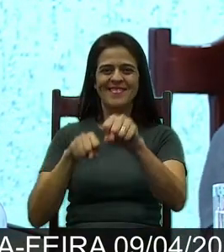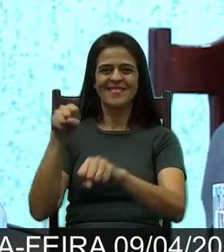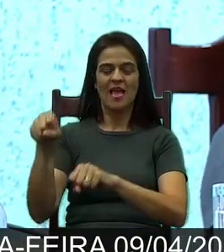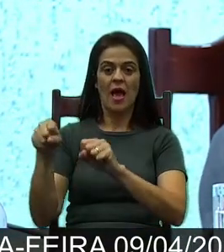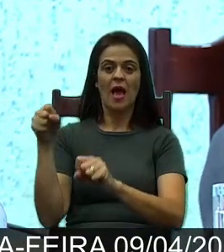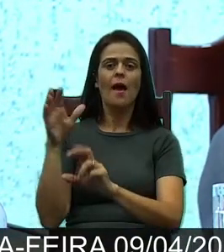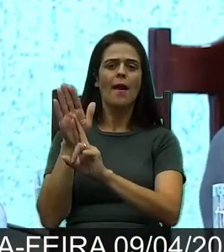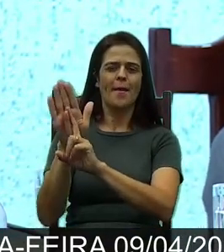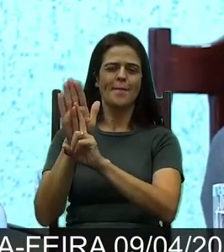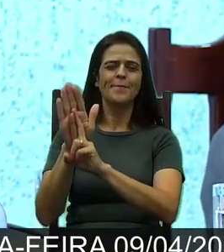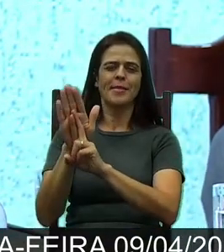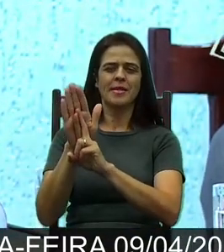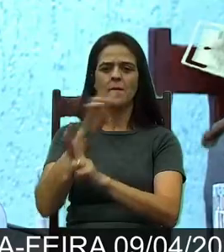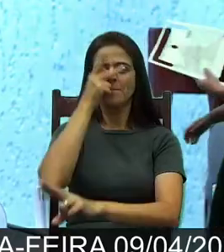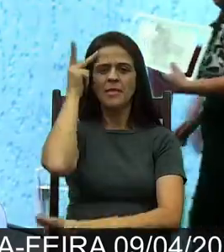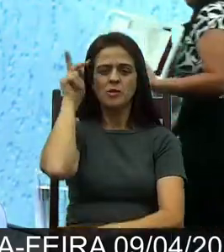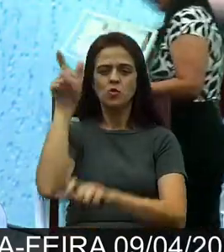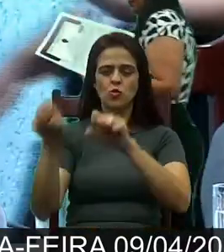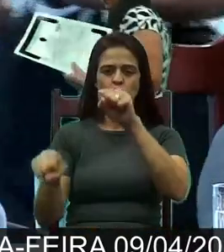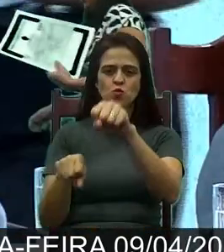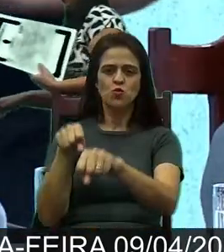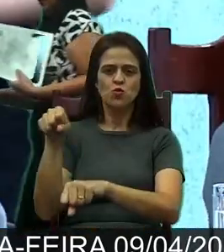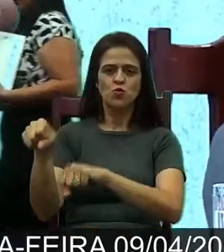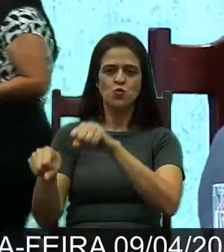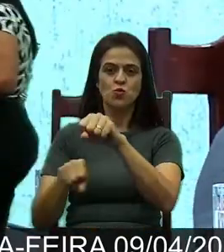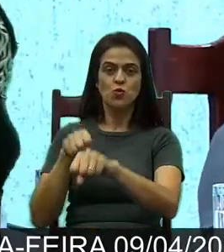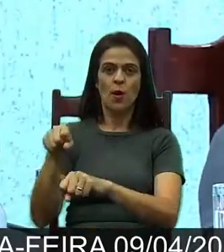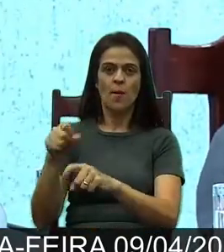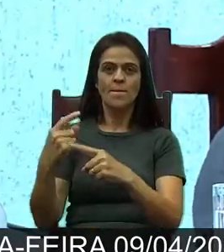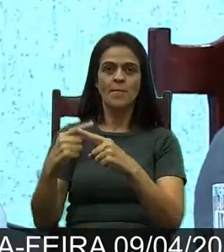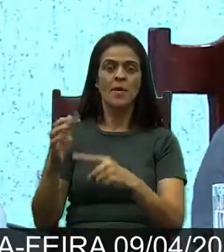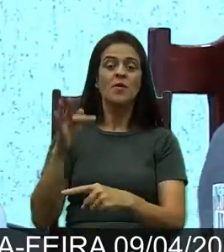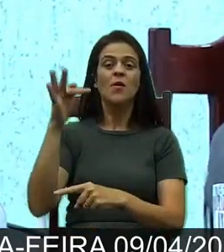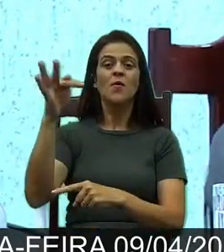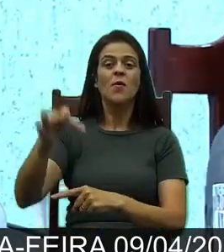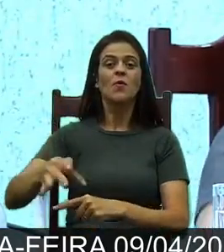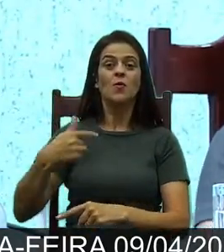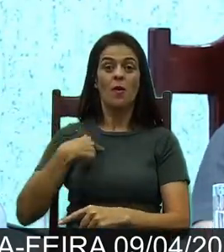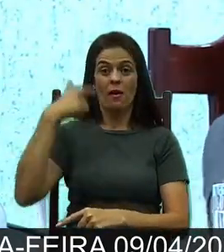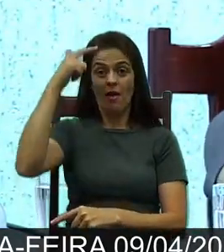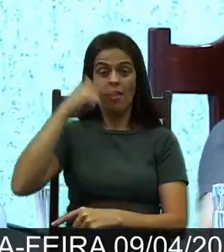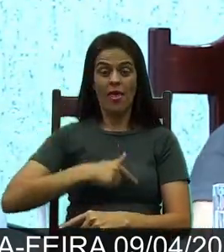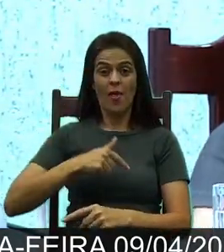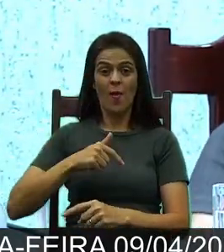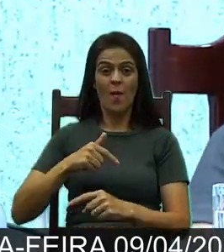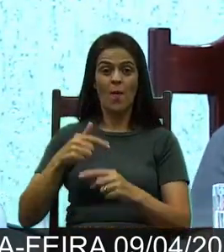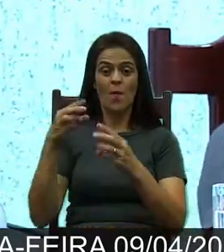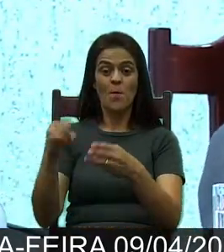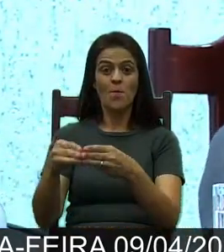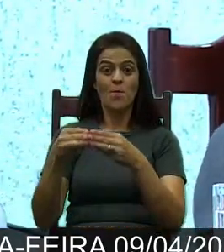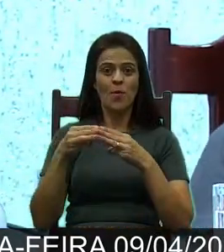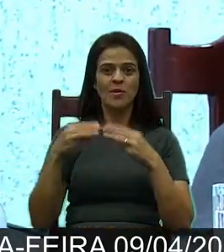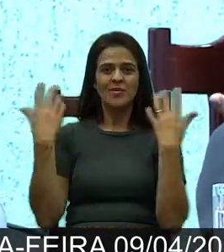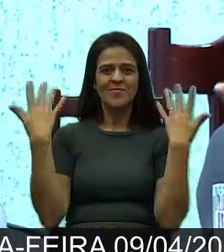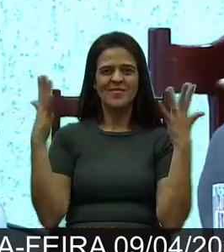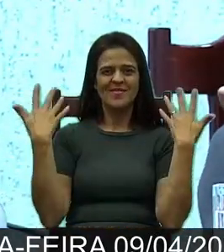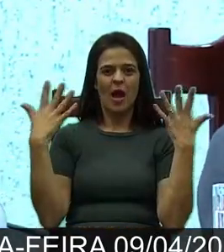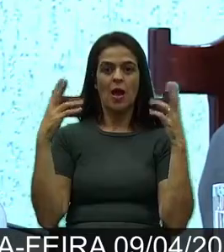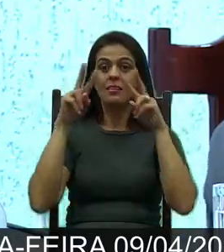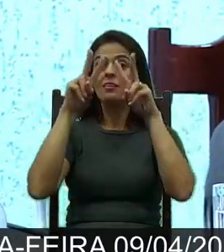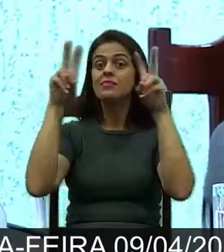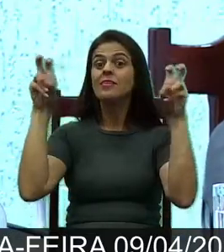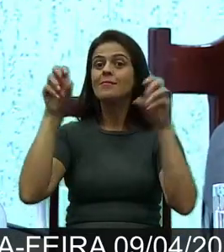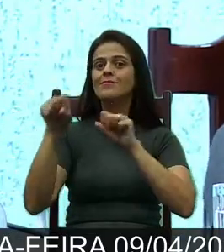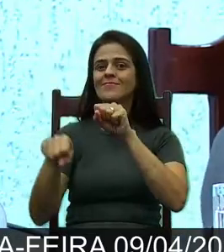Otávio. E depois ele vai receber até uma moção de aplauso em relação ao ciclismo aqui